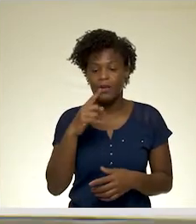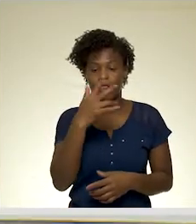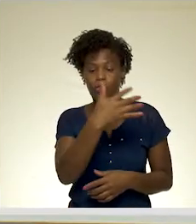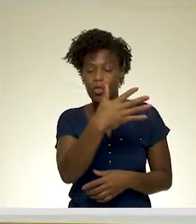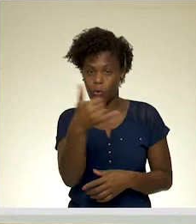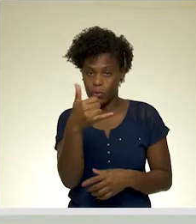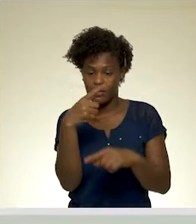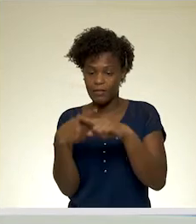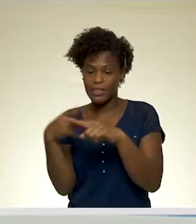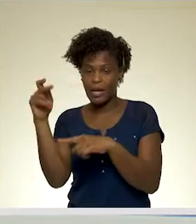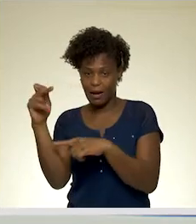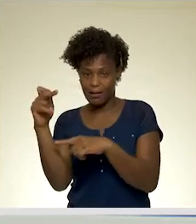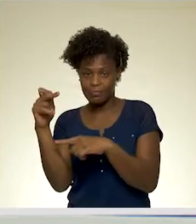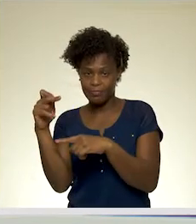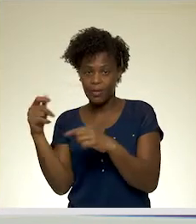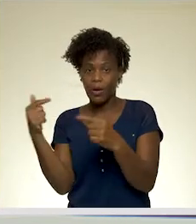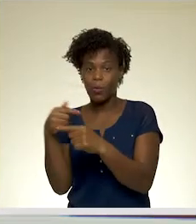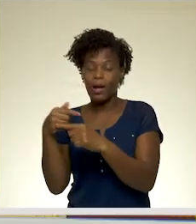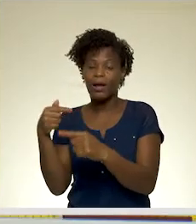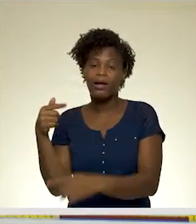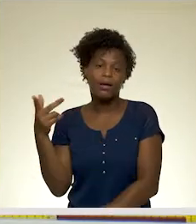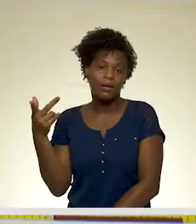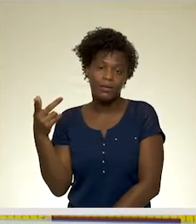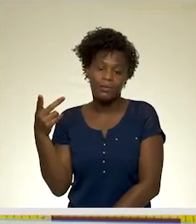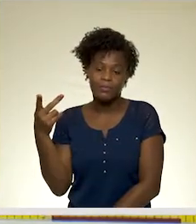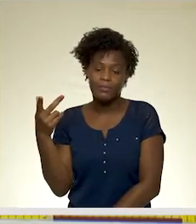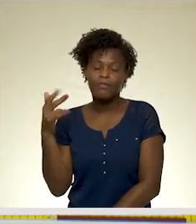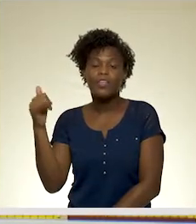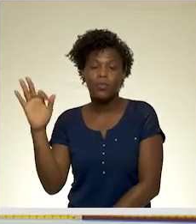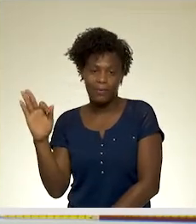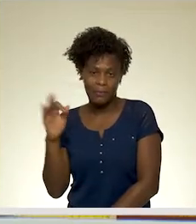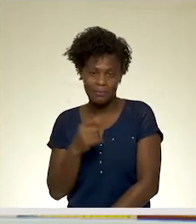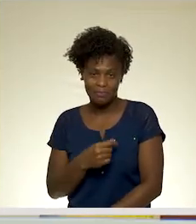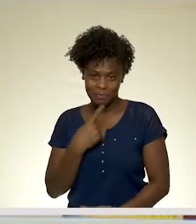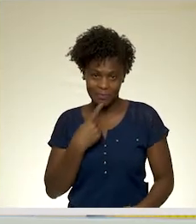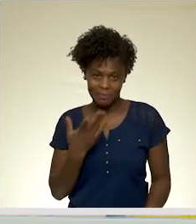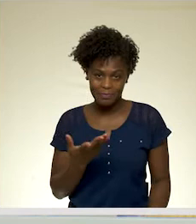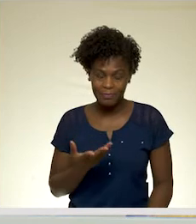12 vezes A é igual a 24.